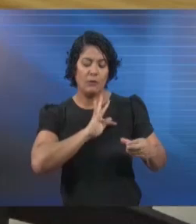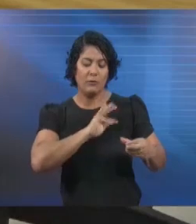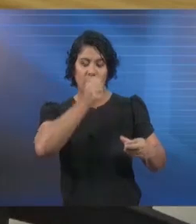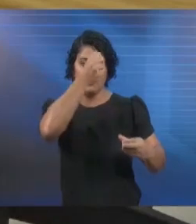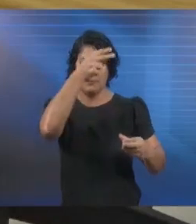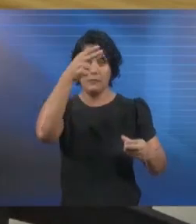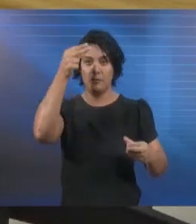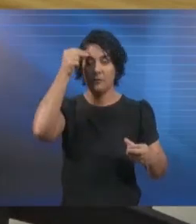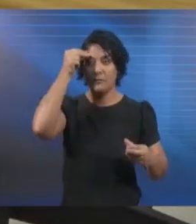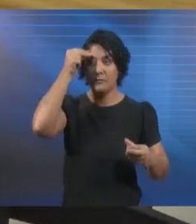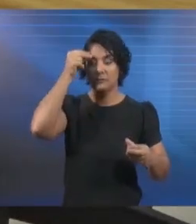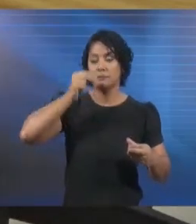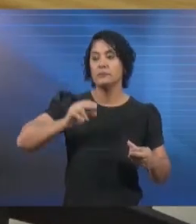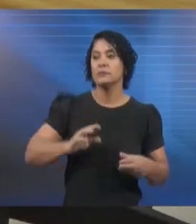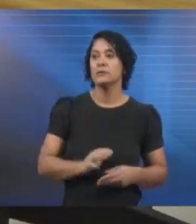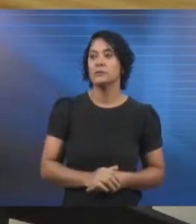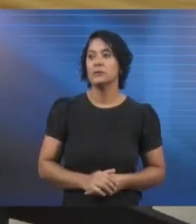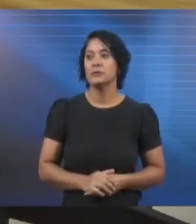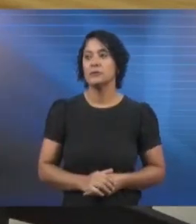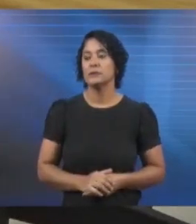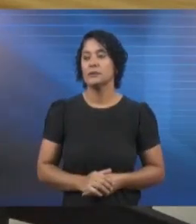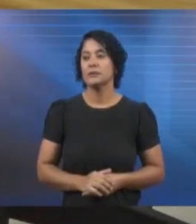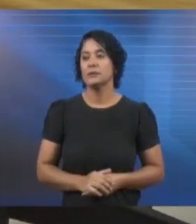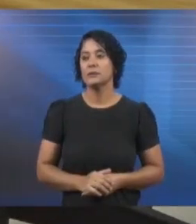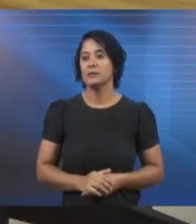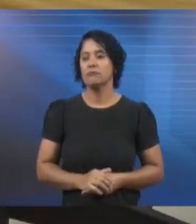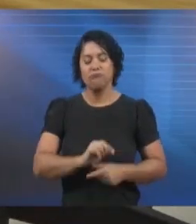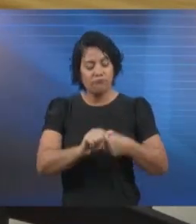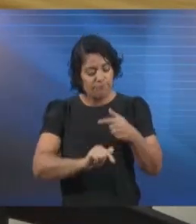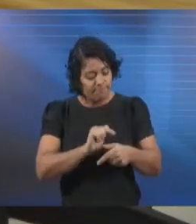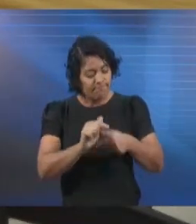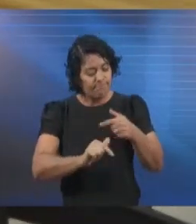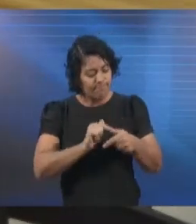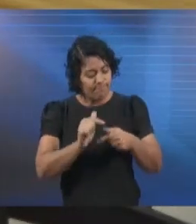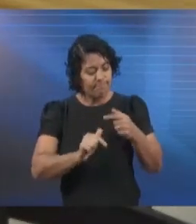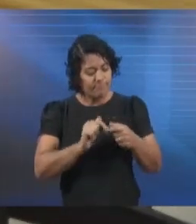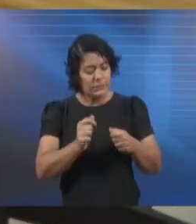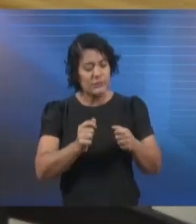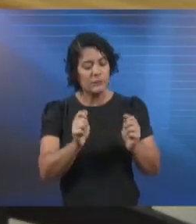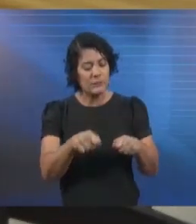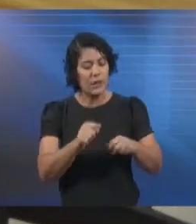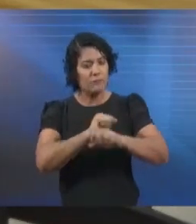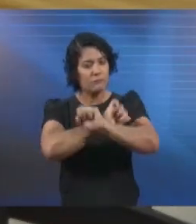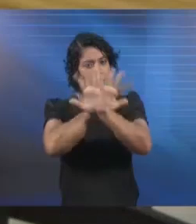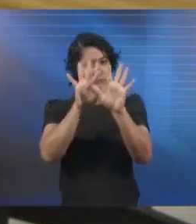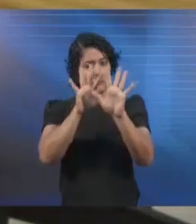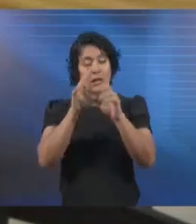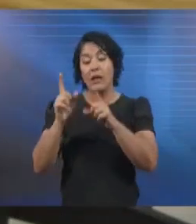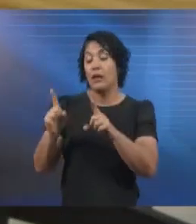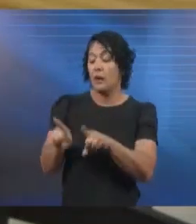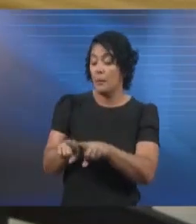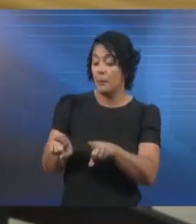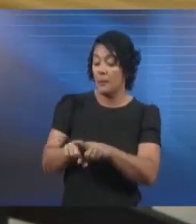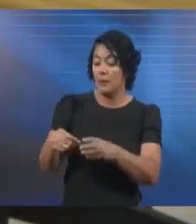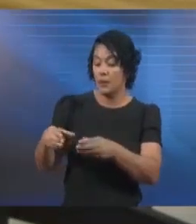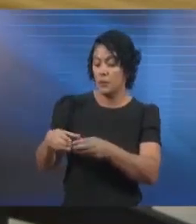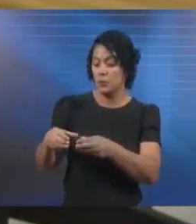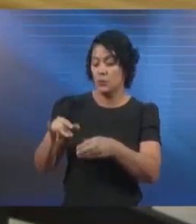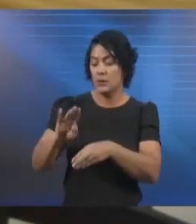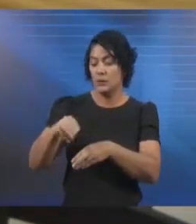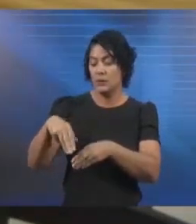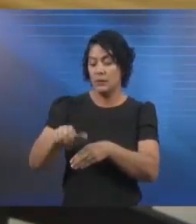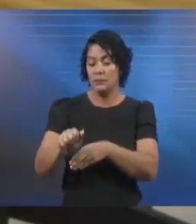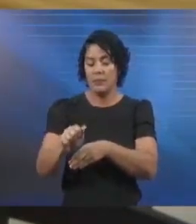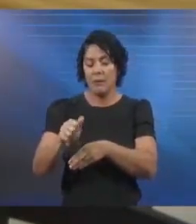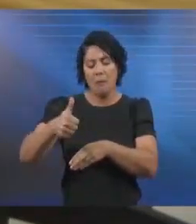prefeitura que está eh dedicada a fazer os esclarecimentos está também a equipe do Ema